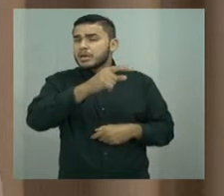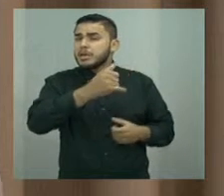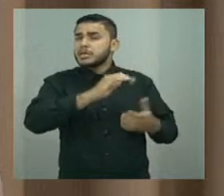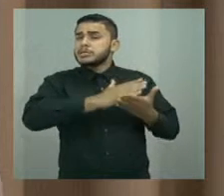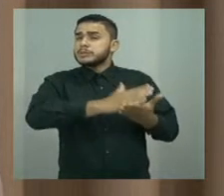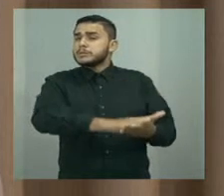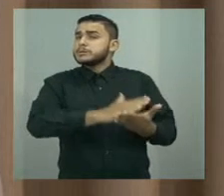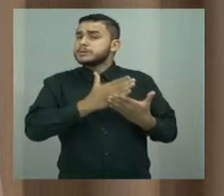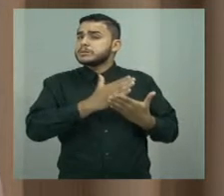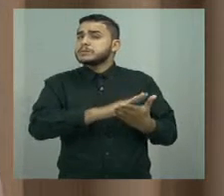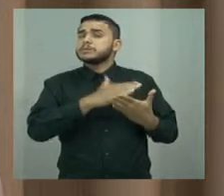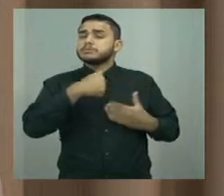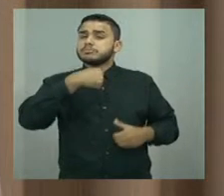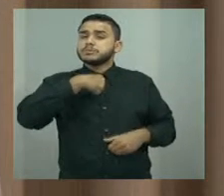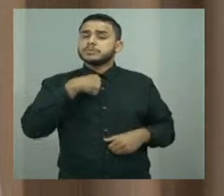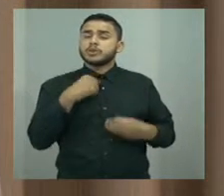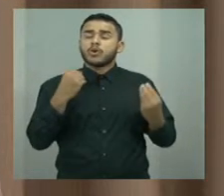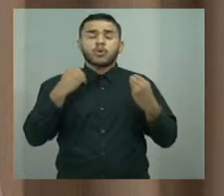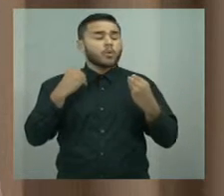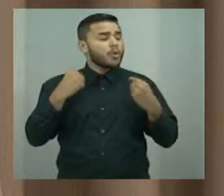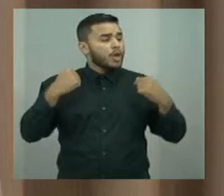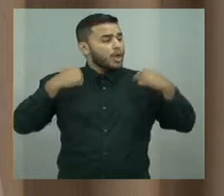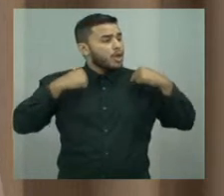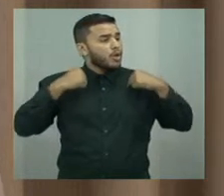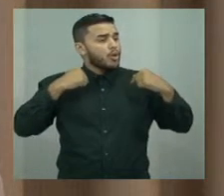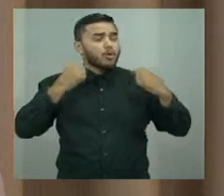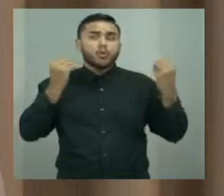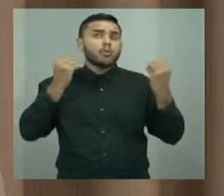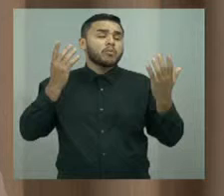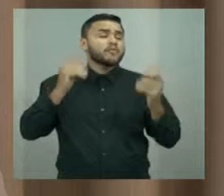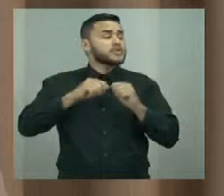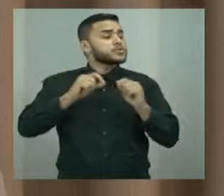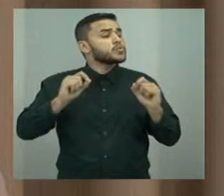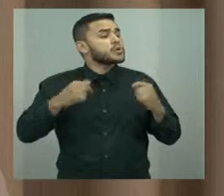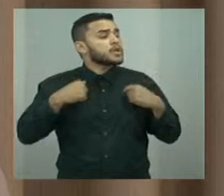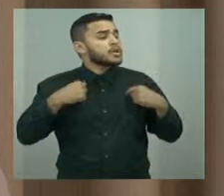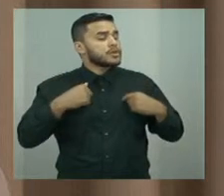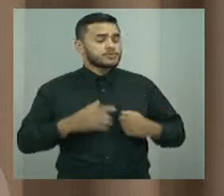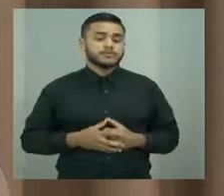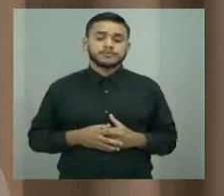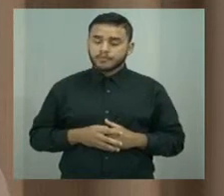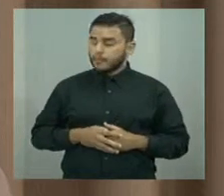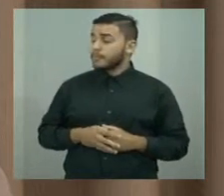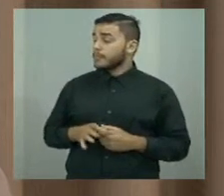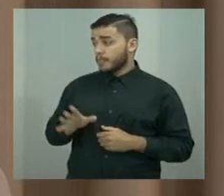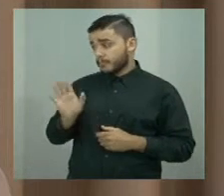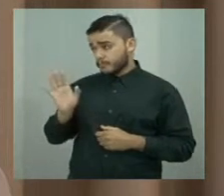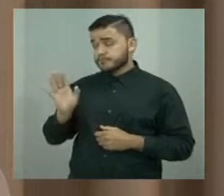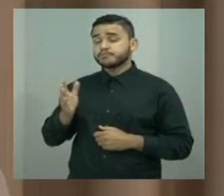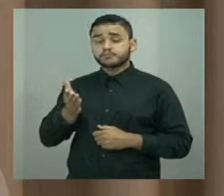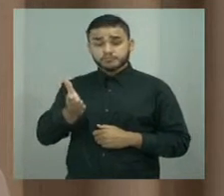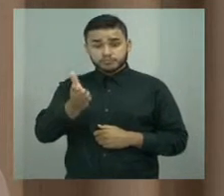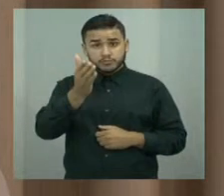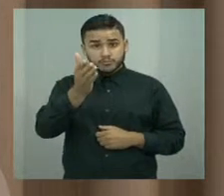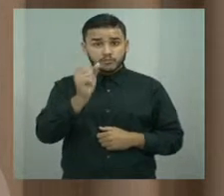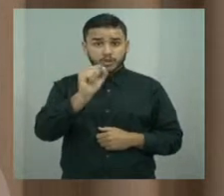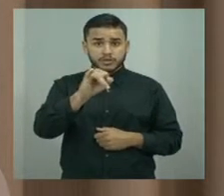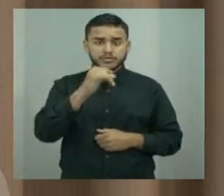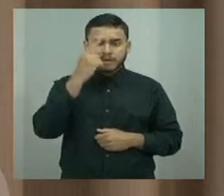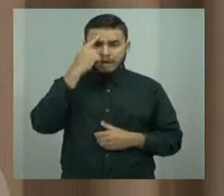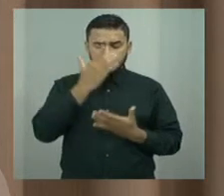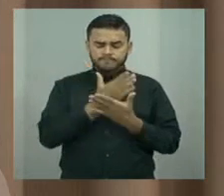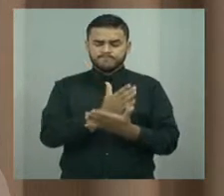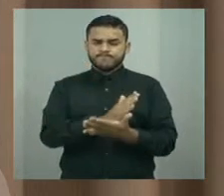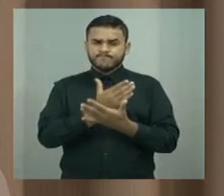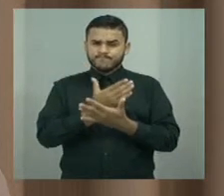ou de reclamar, de que maneira é que essa pessoa pode agir, Nádia? Qual a orientação que a gente dá? A orientação é de que se você se sentir